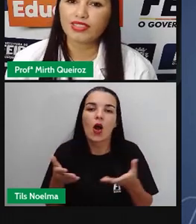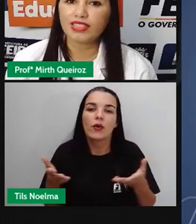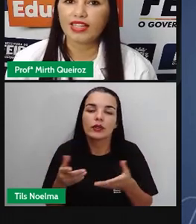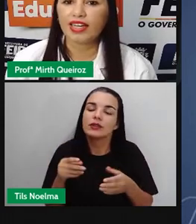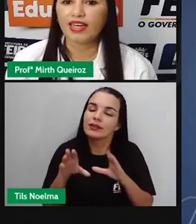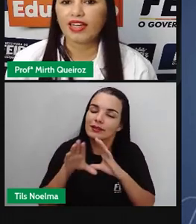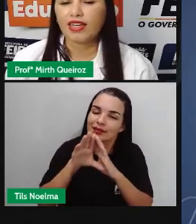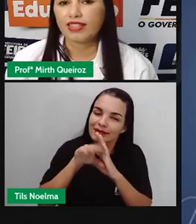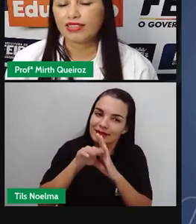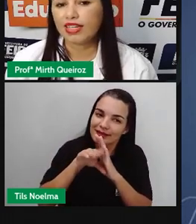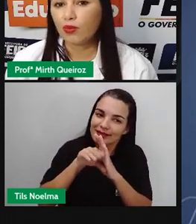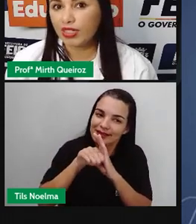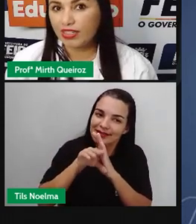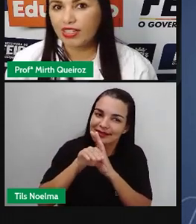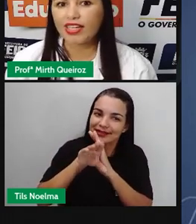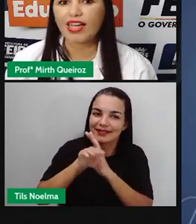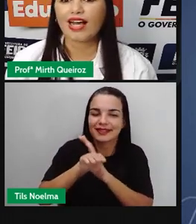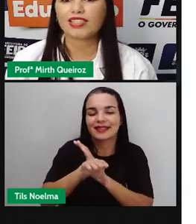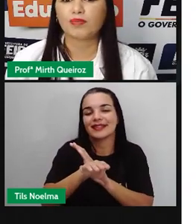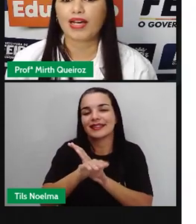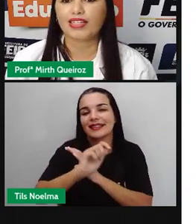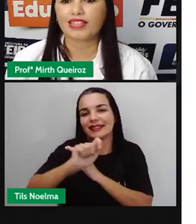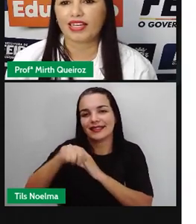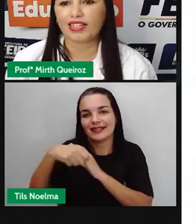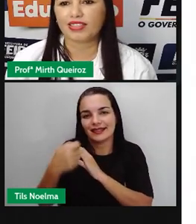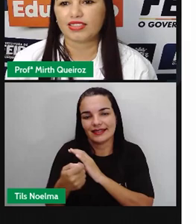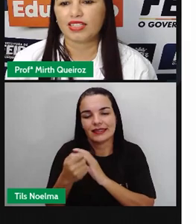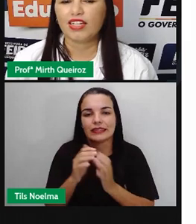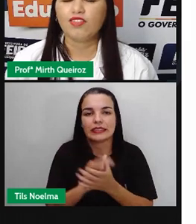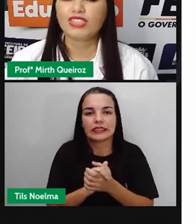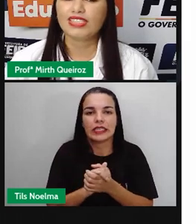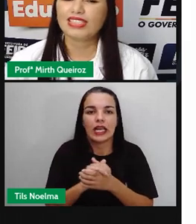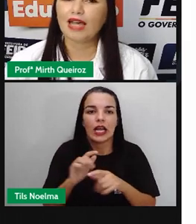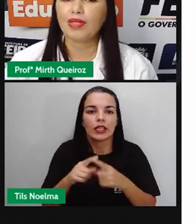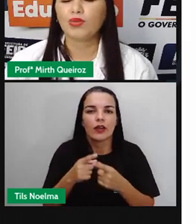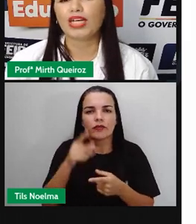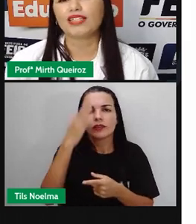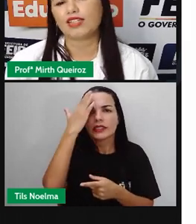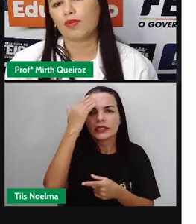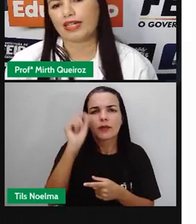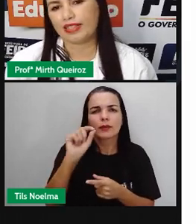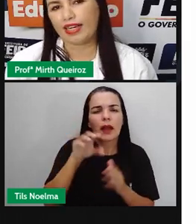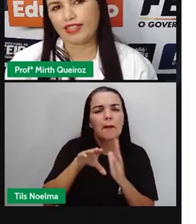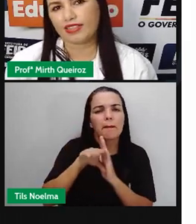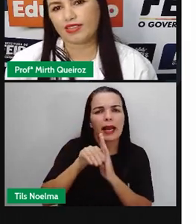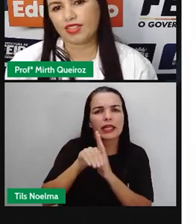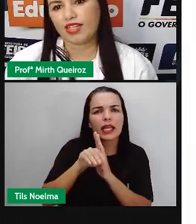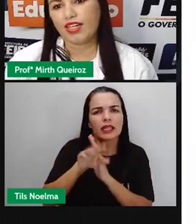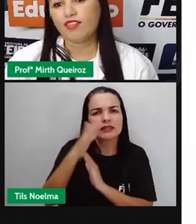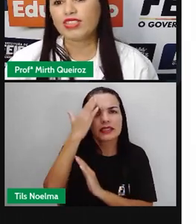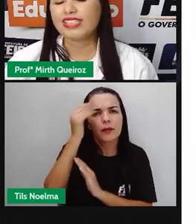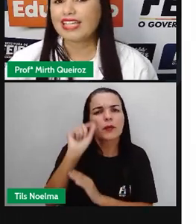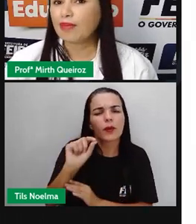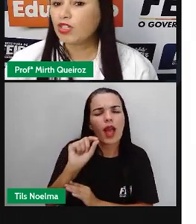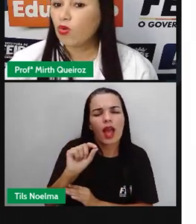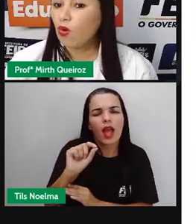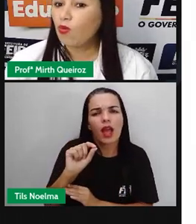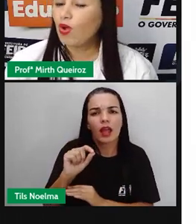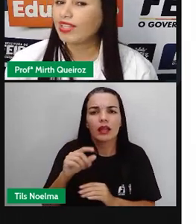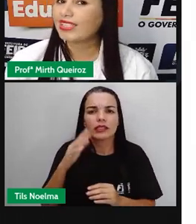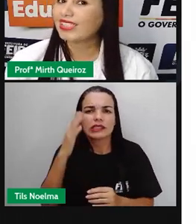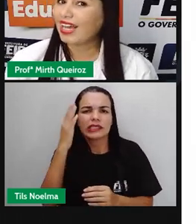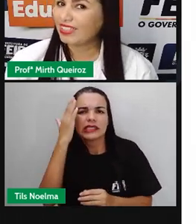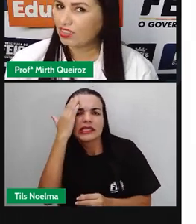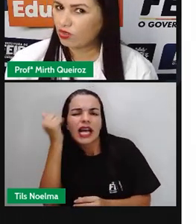sobre um deles que é que são aí né as bactérias vocês sabem o que que são bactérias vocês